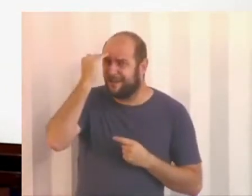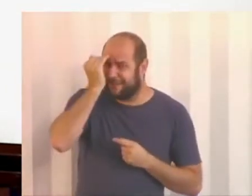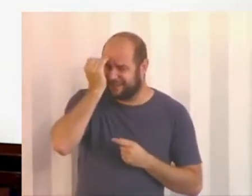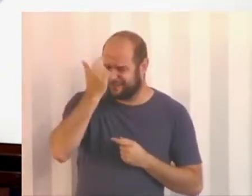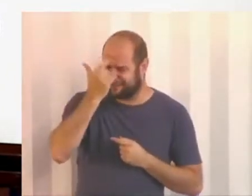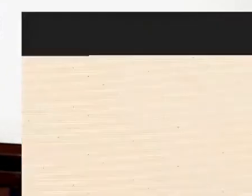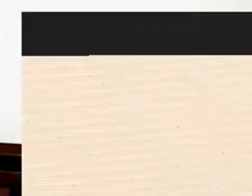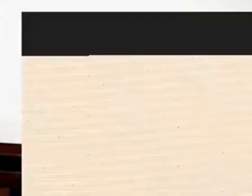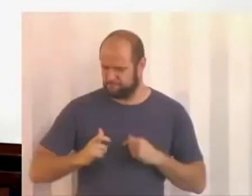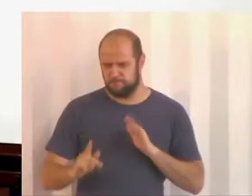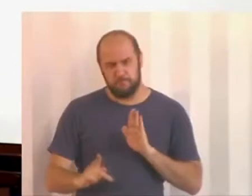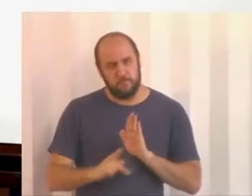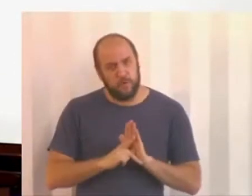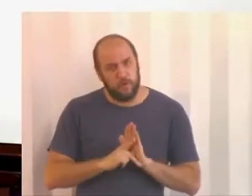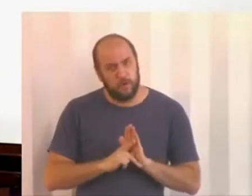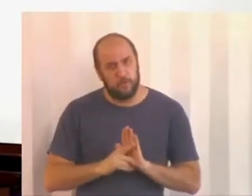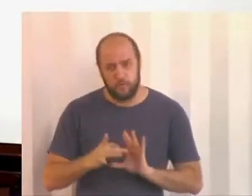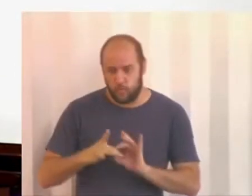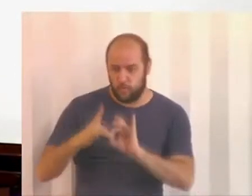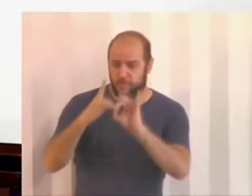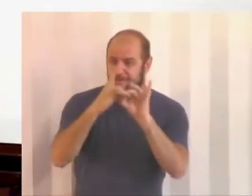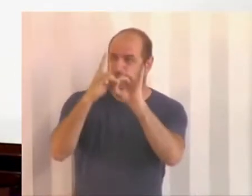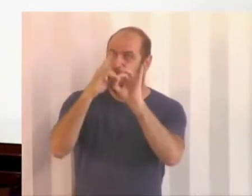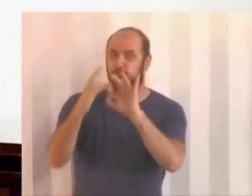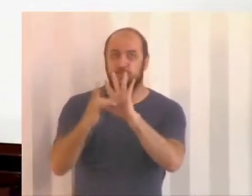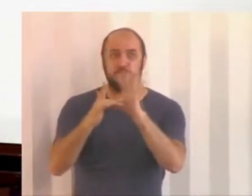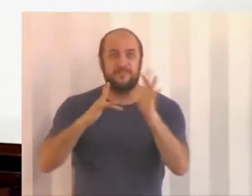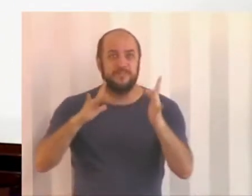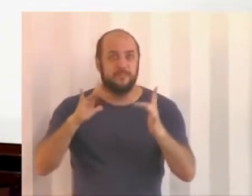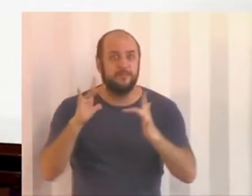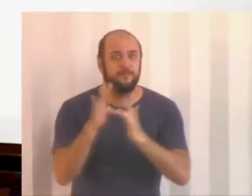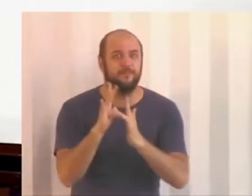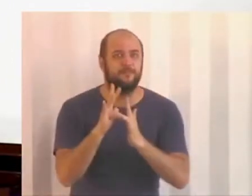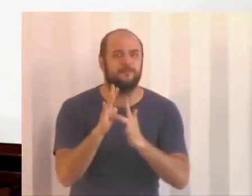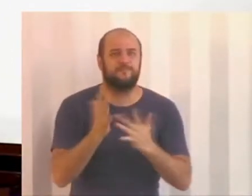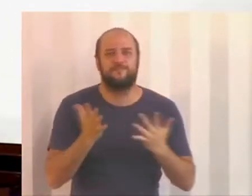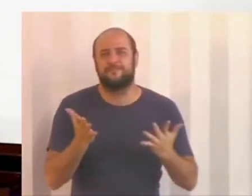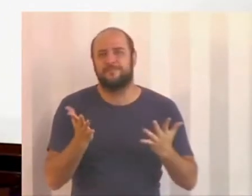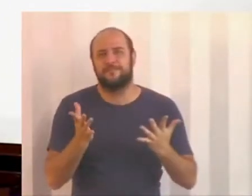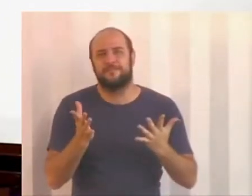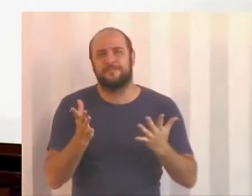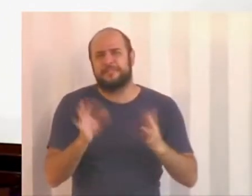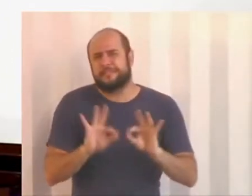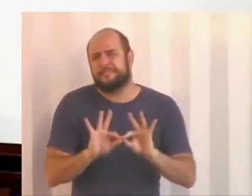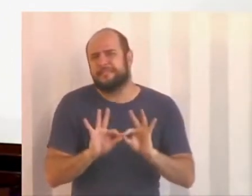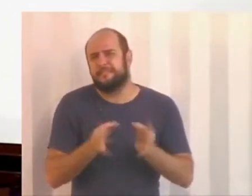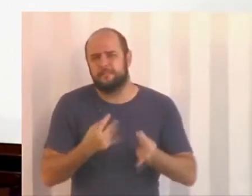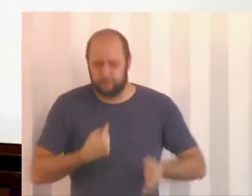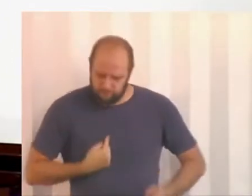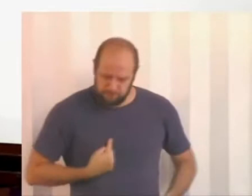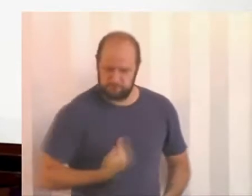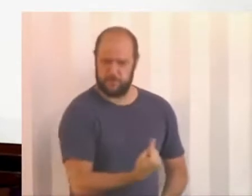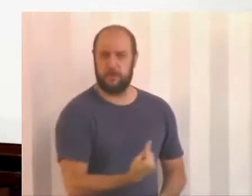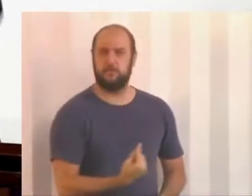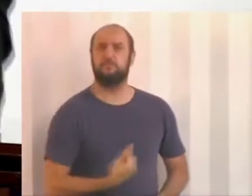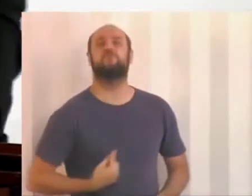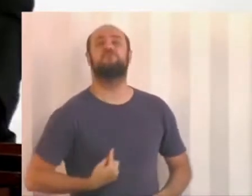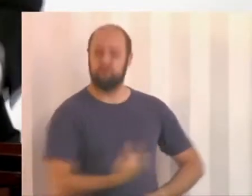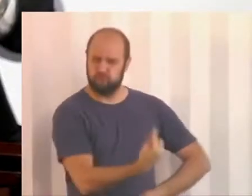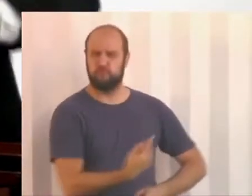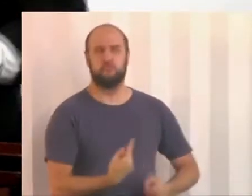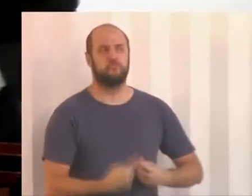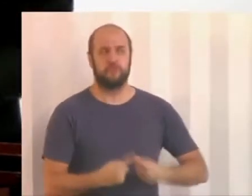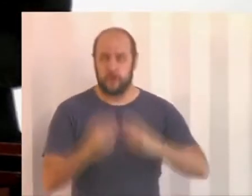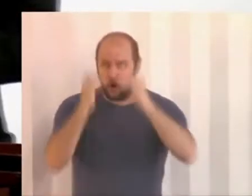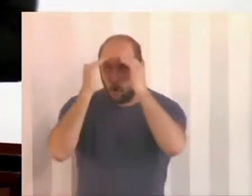sou na união que eu tenho com Cristo, então eu vou fazer por quê? Porque eu quero